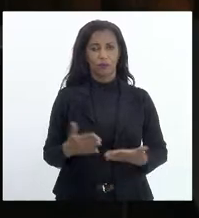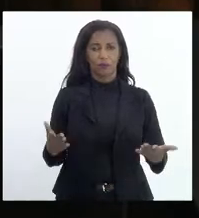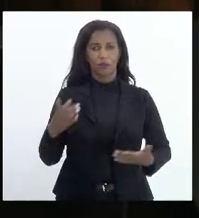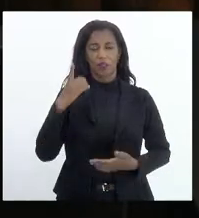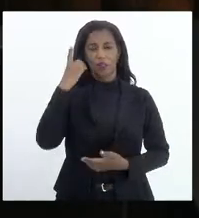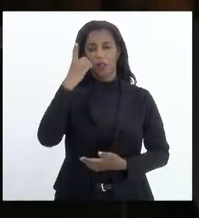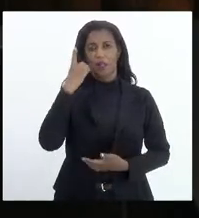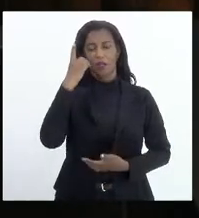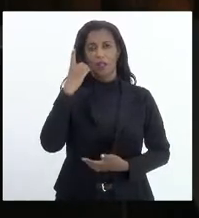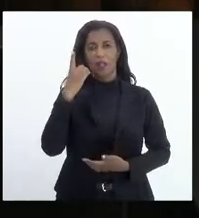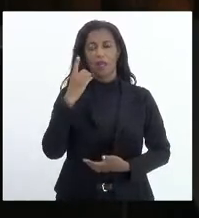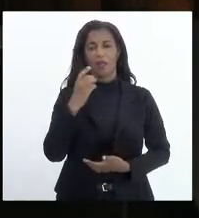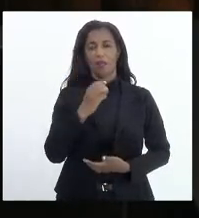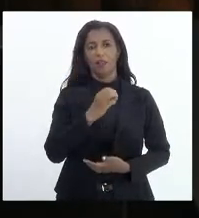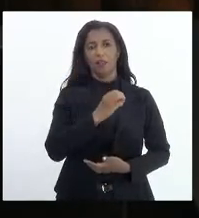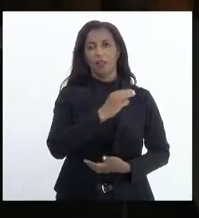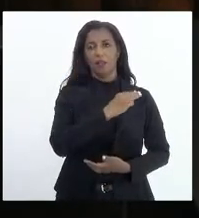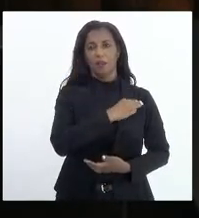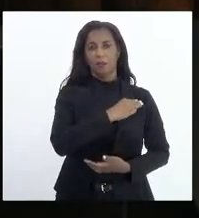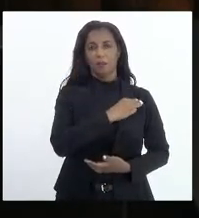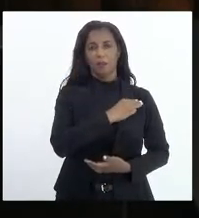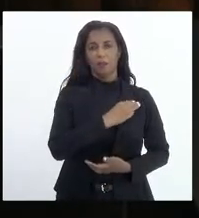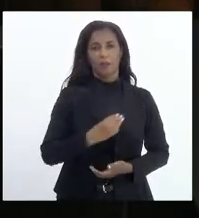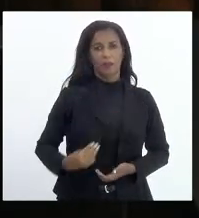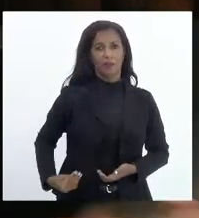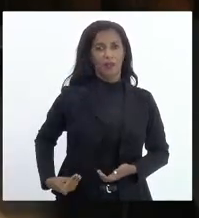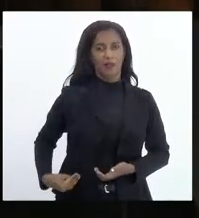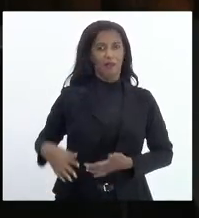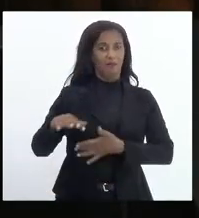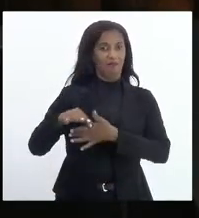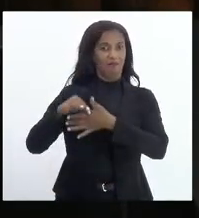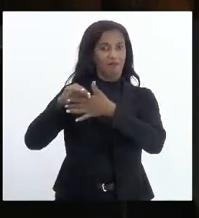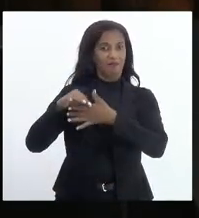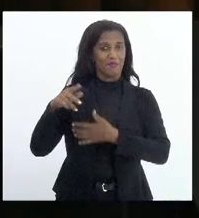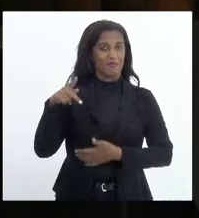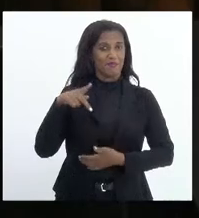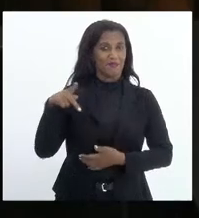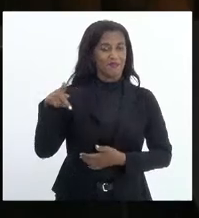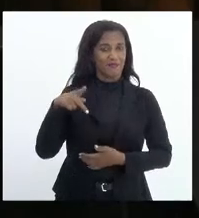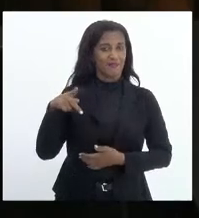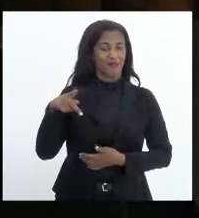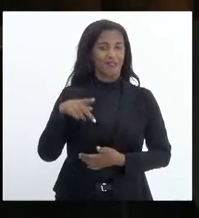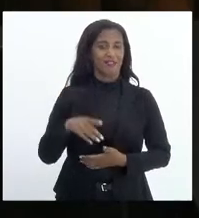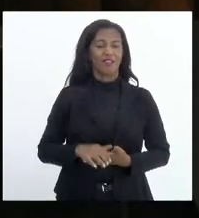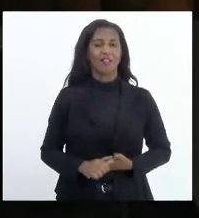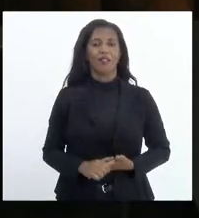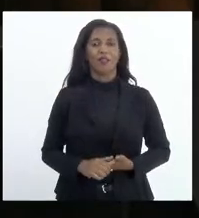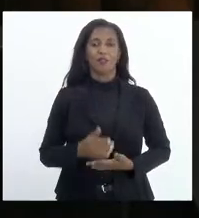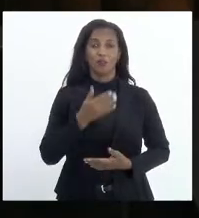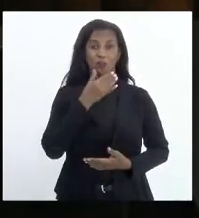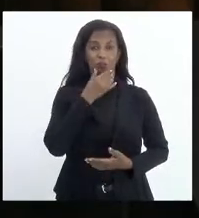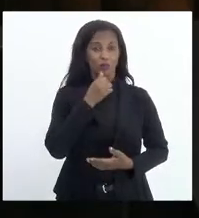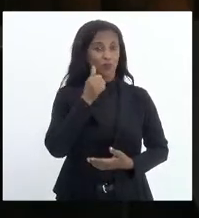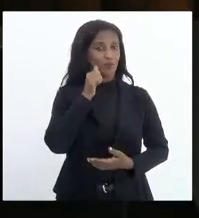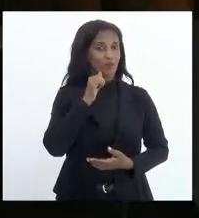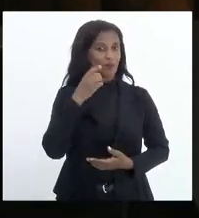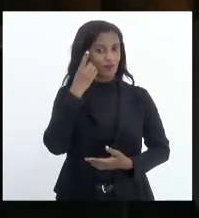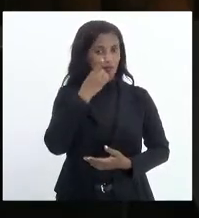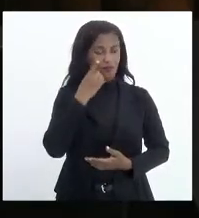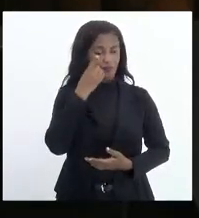Dionísio Lins líder do PP senhoras e senhores